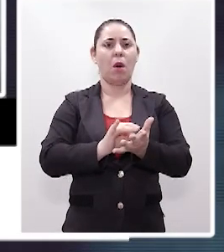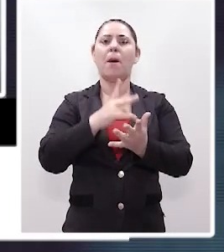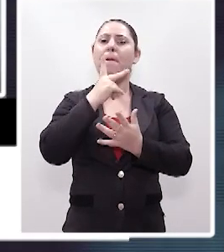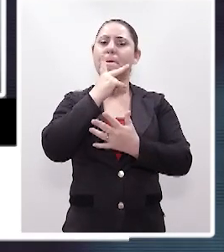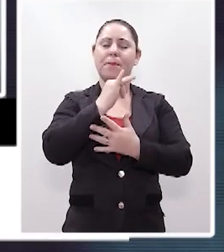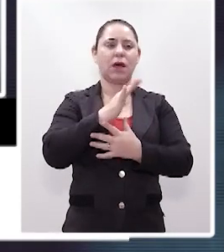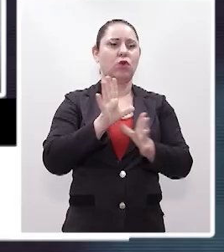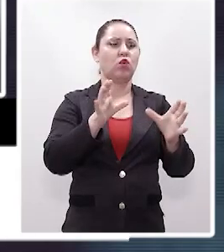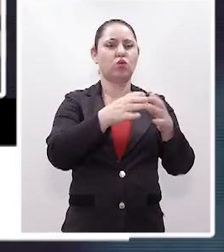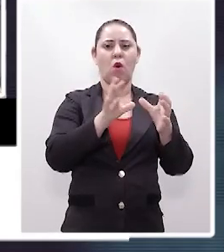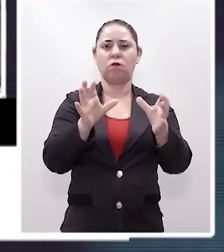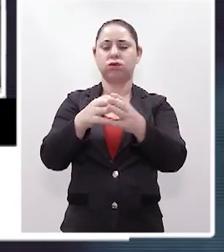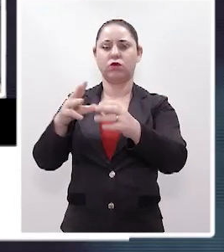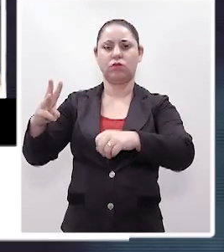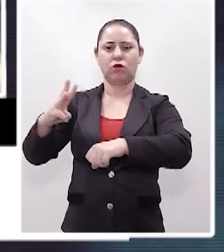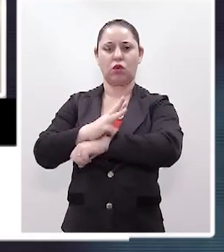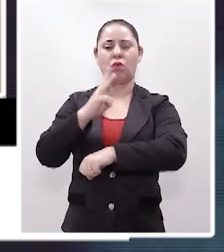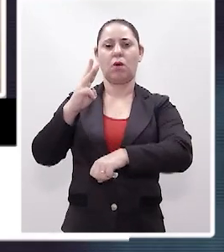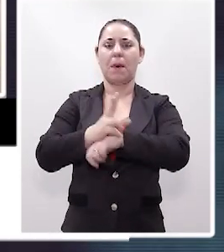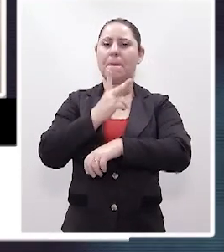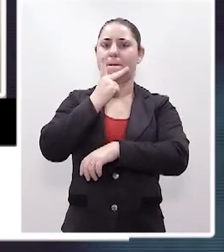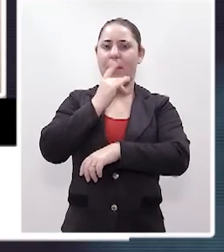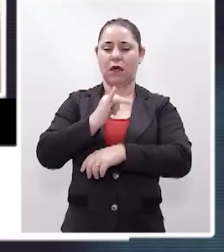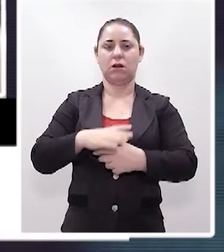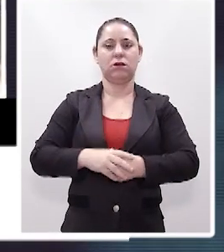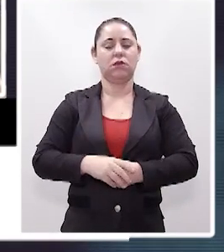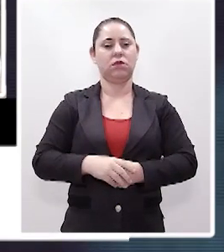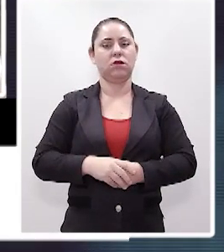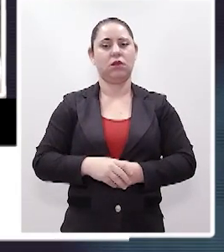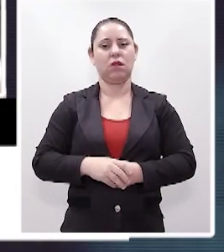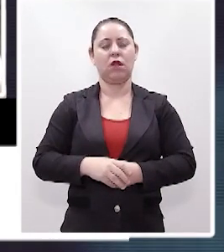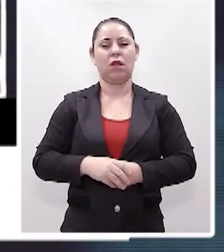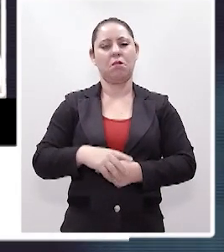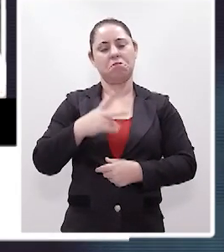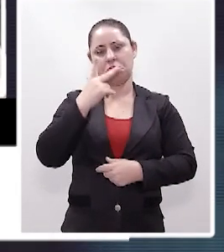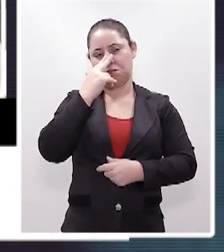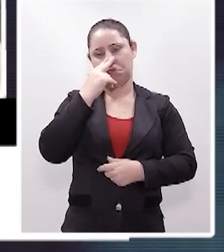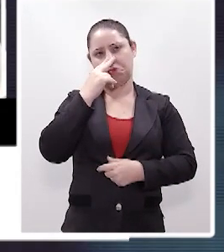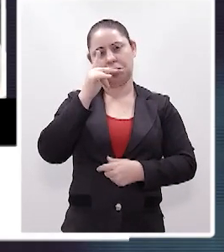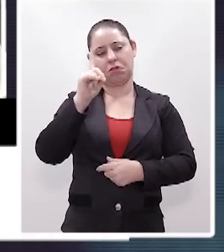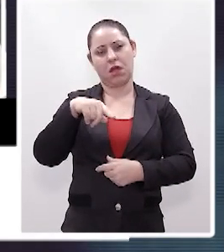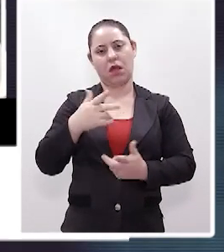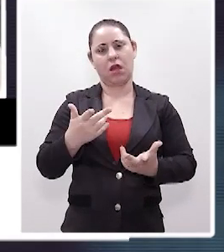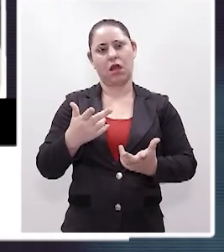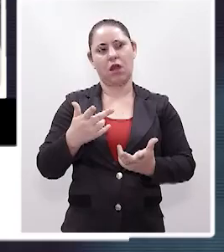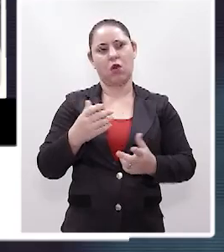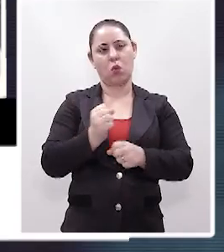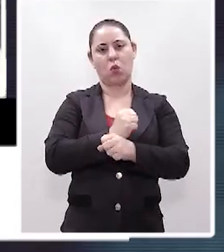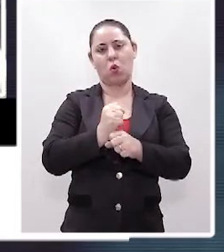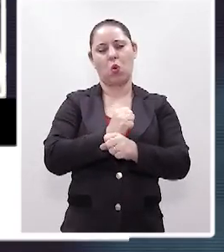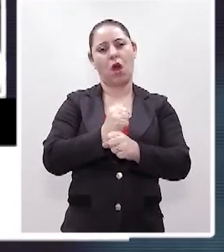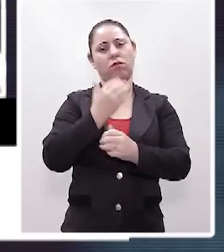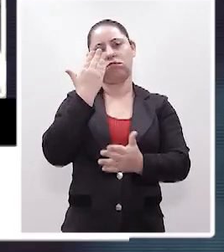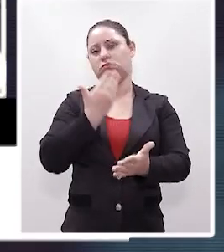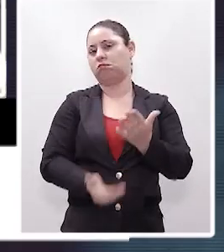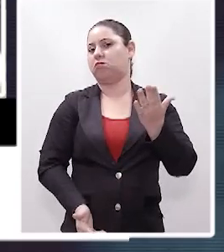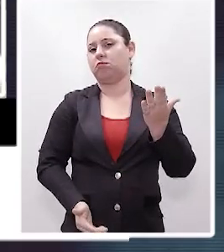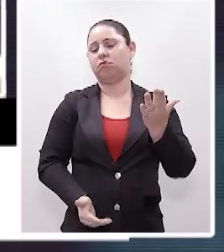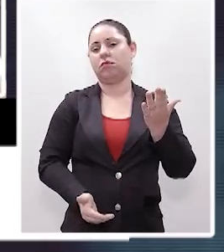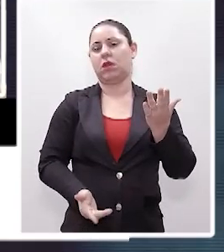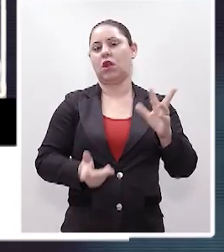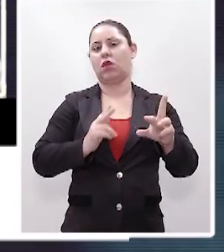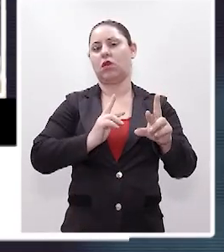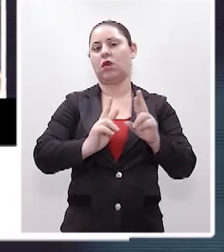vou confessar, no grupo que nós temos de pais, a gente considera um ano perdido